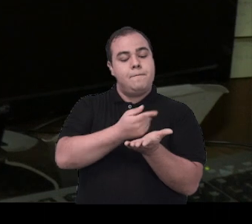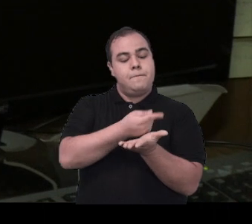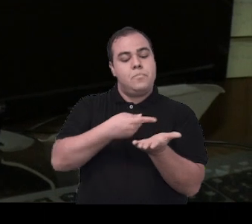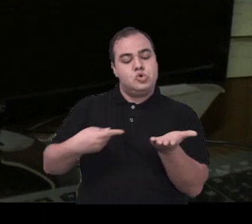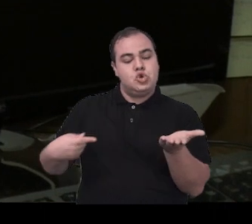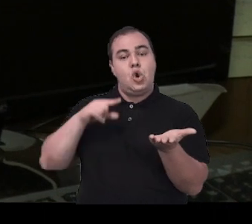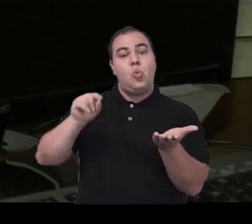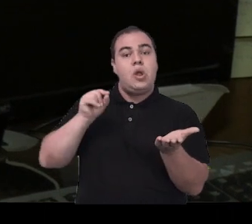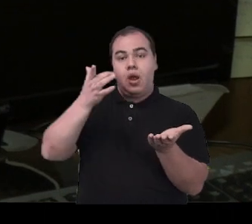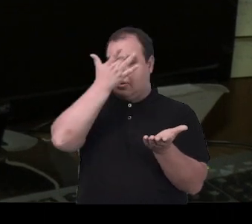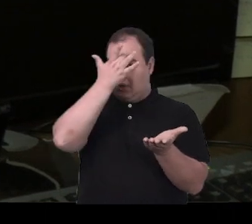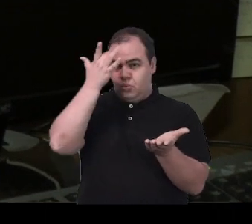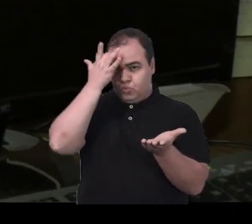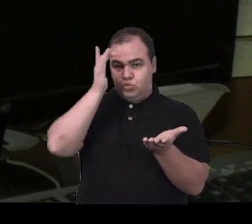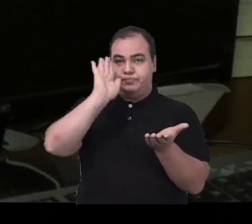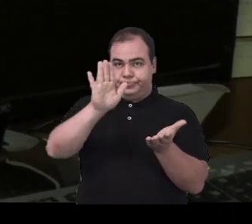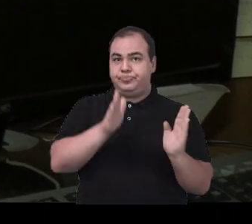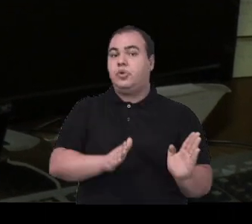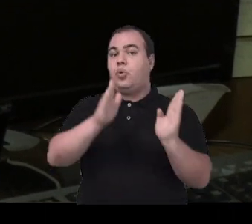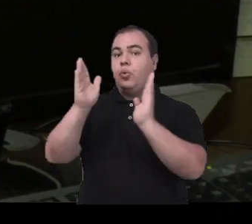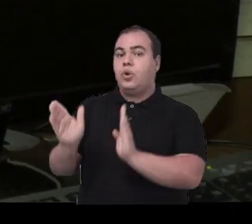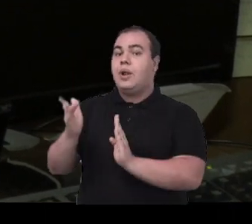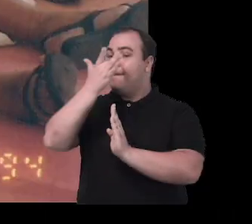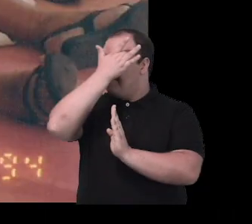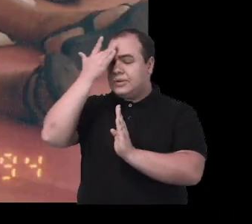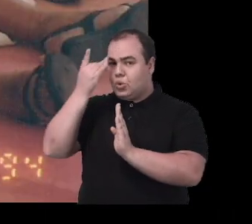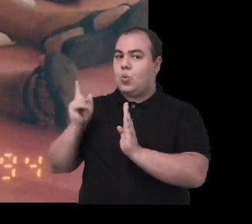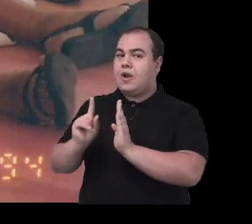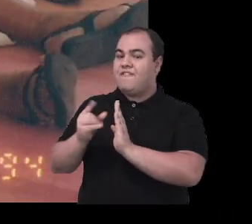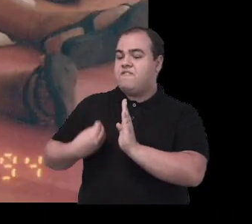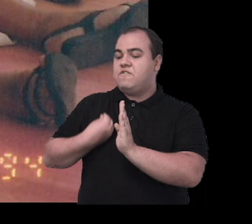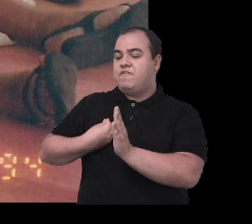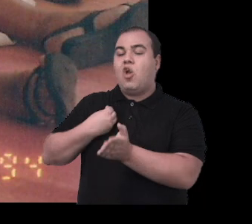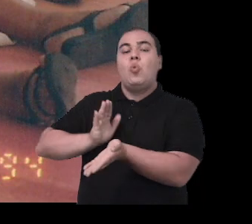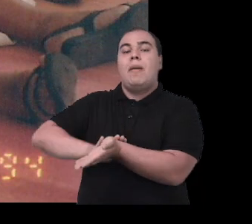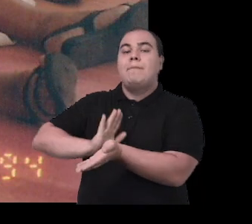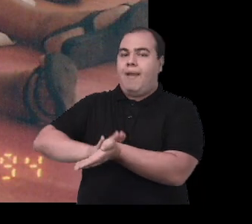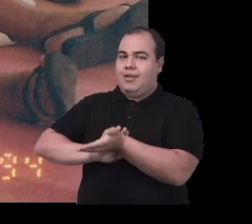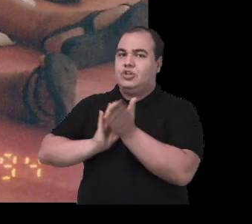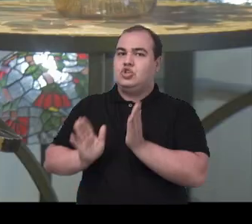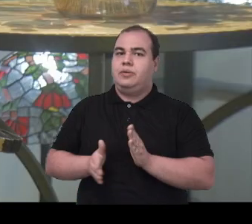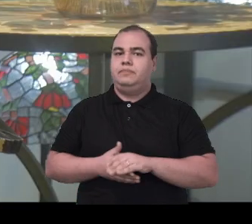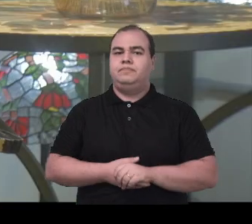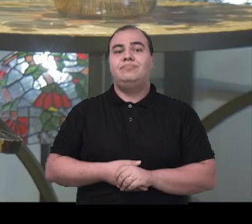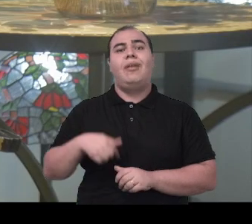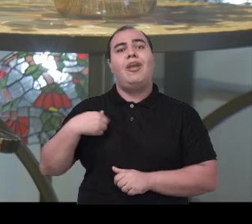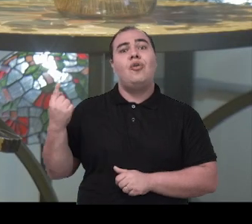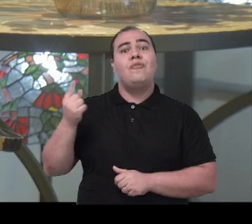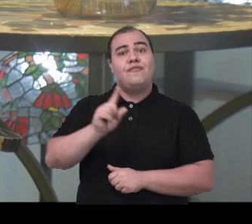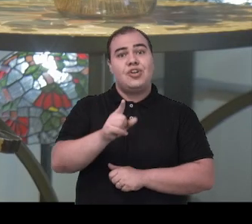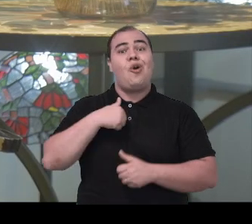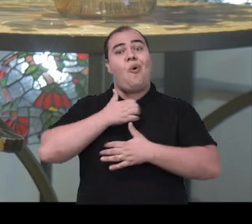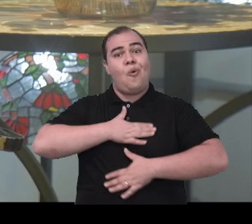nas apostilas, o que é a saúde mental. Outra coisa é você ver uma pessoa que viveu aquilo na pele. E eu